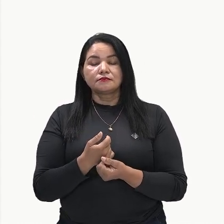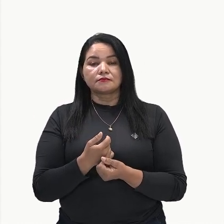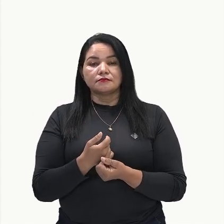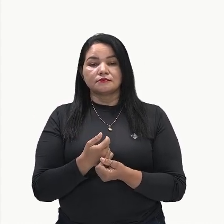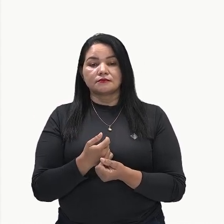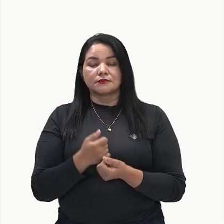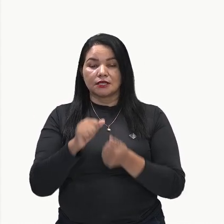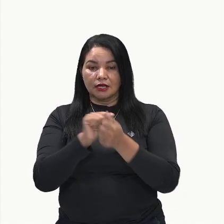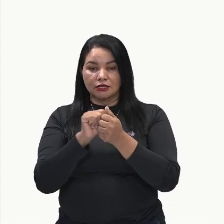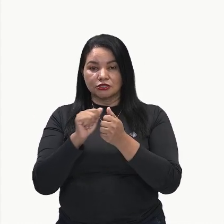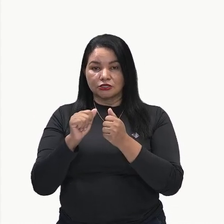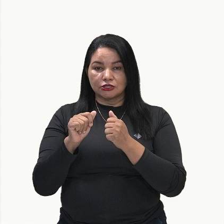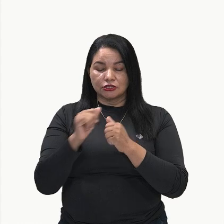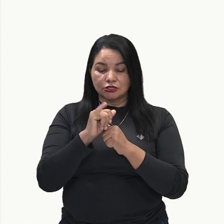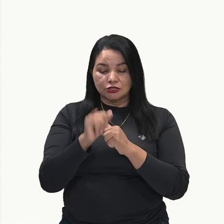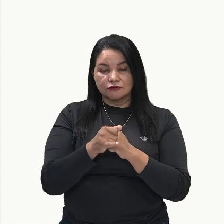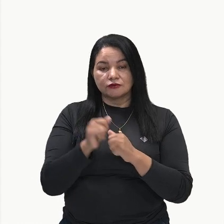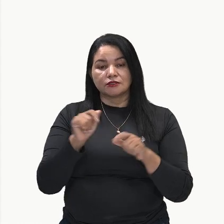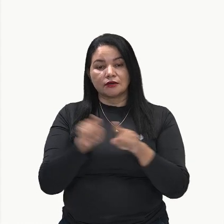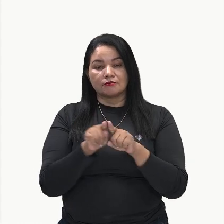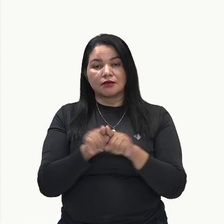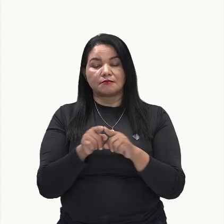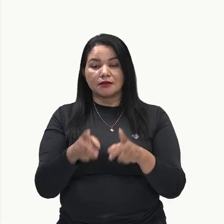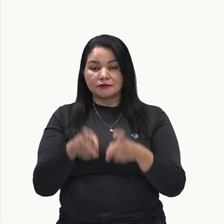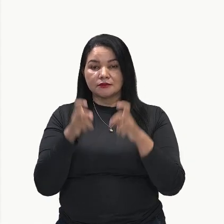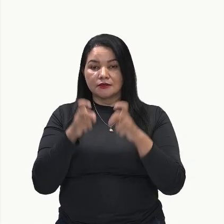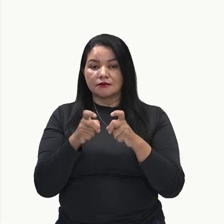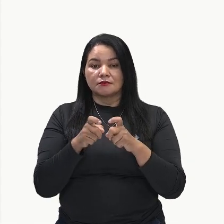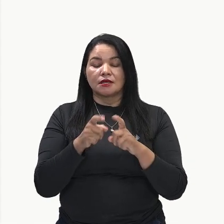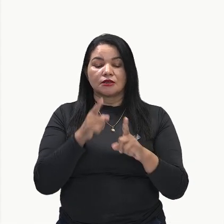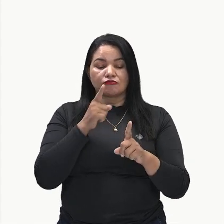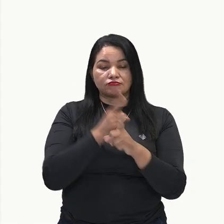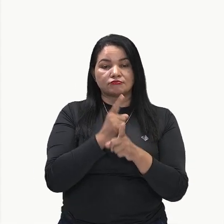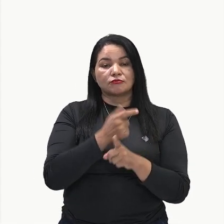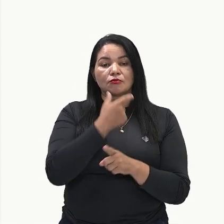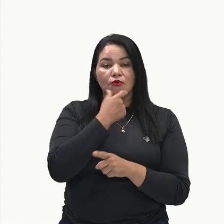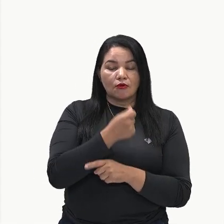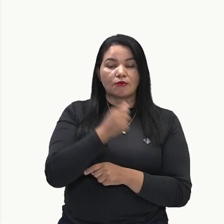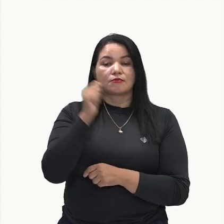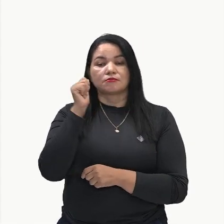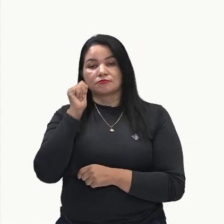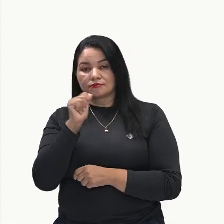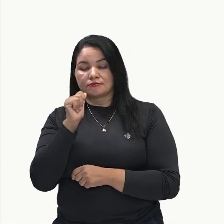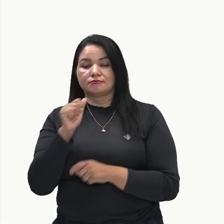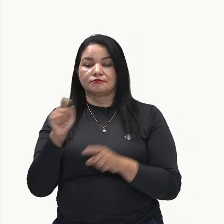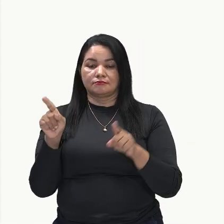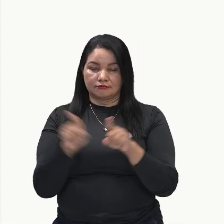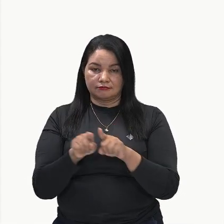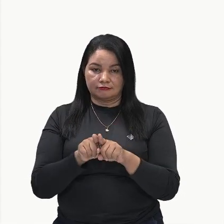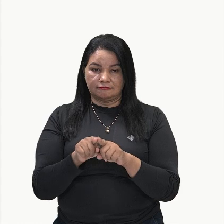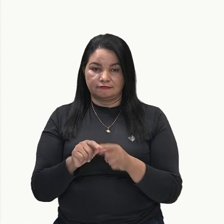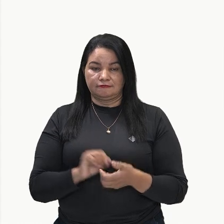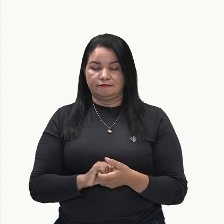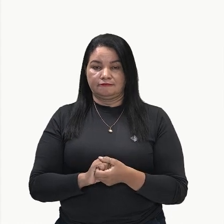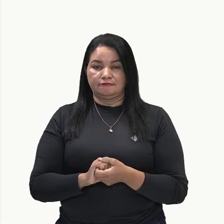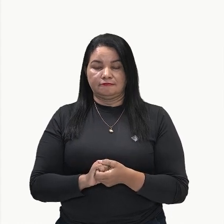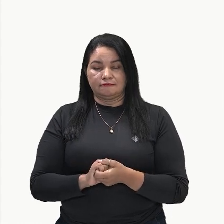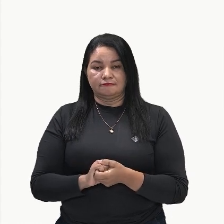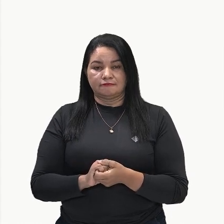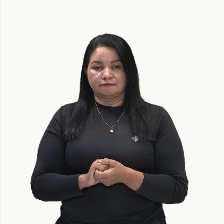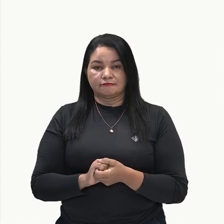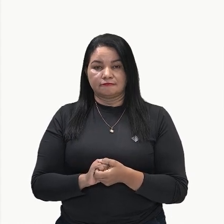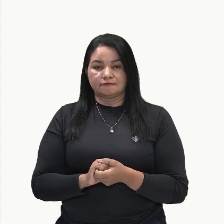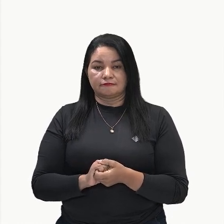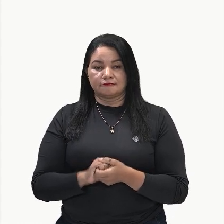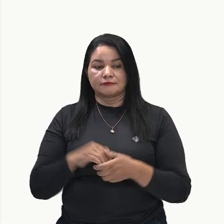nos permitem saber se são masculinos ou femininos. Então, nos gêneros ambíguos, o que vai determinar